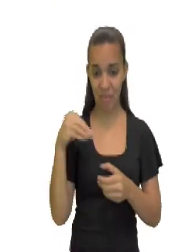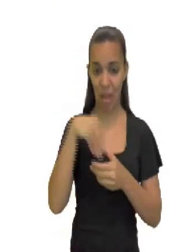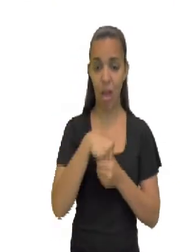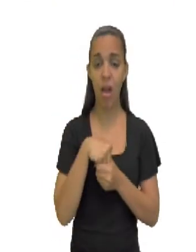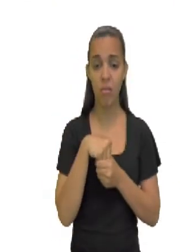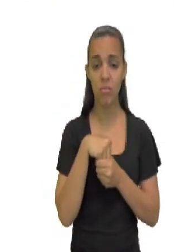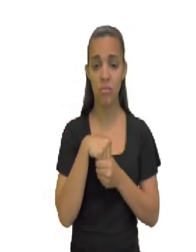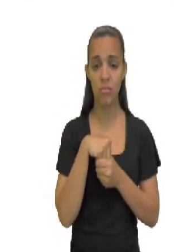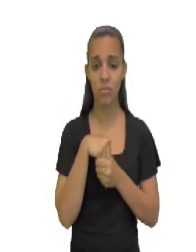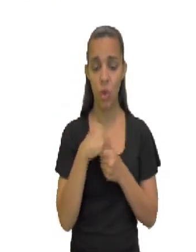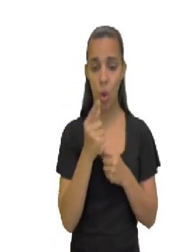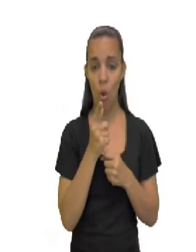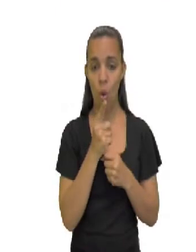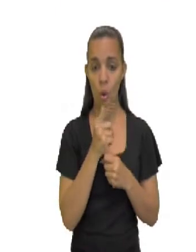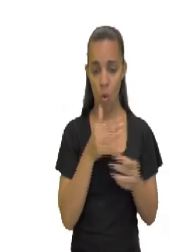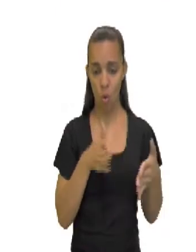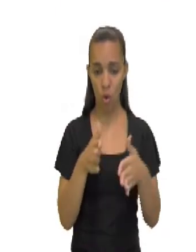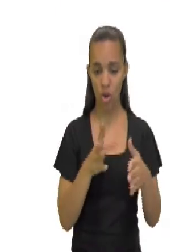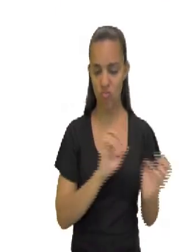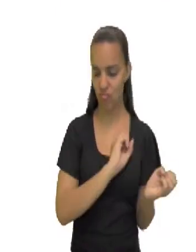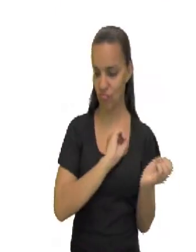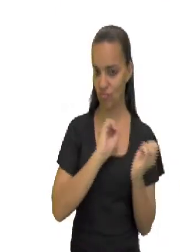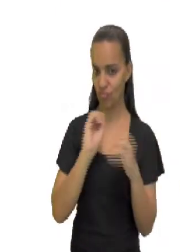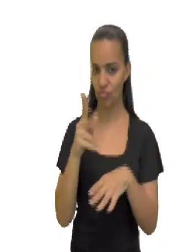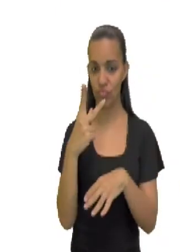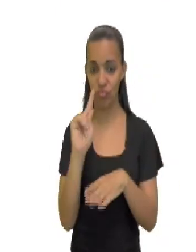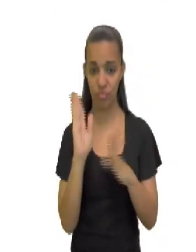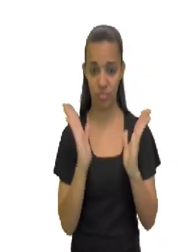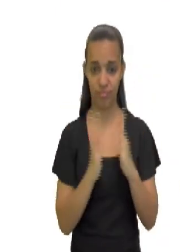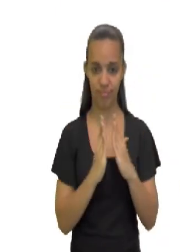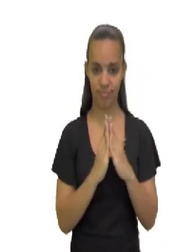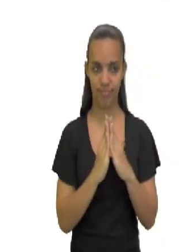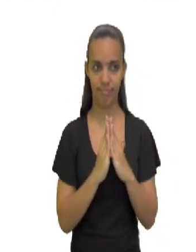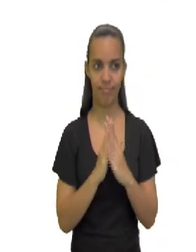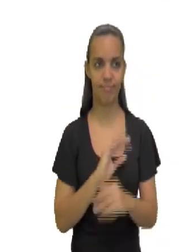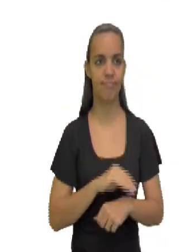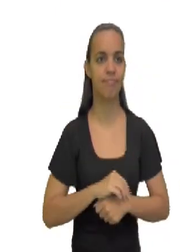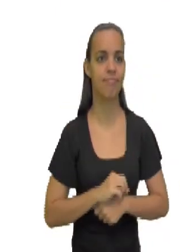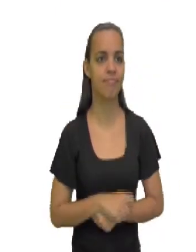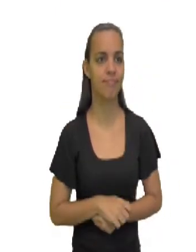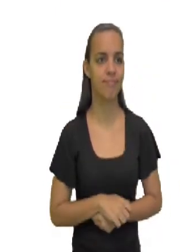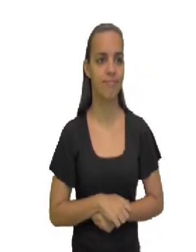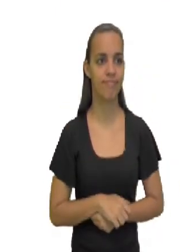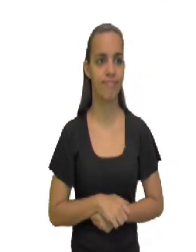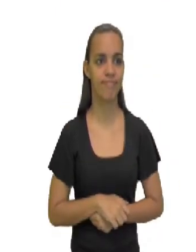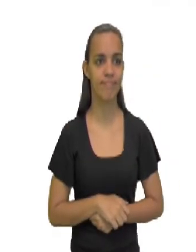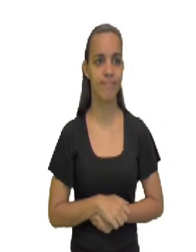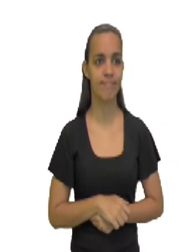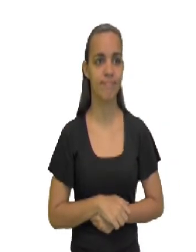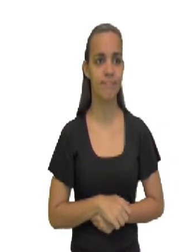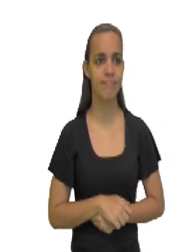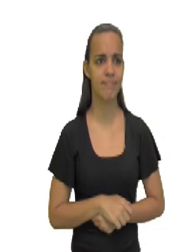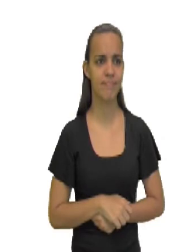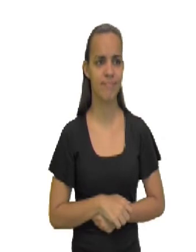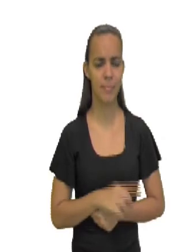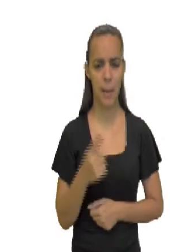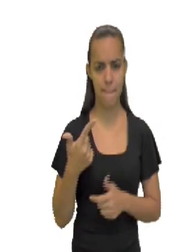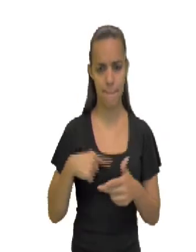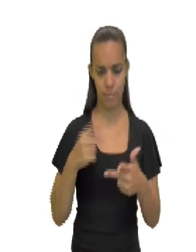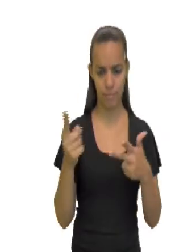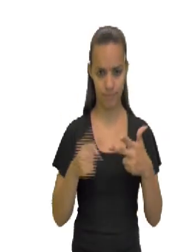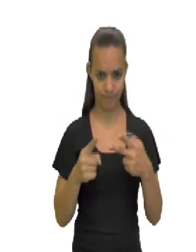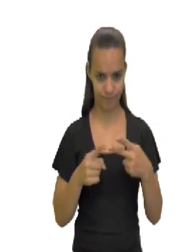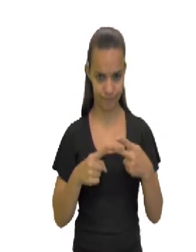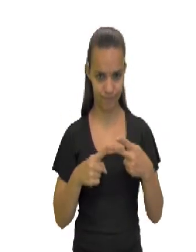E, consequentemente, vai voltar com esse lixo ali para dentro dele. Vamos prosseguir? Mais uma coisa aí